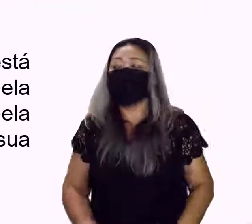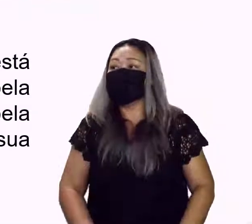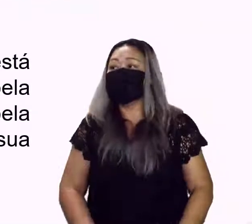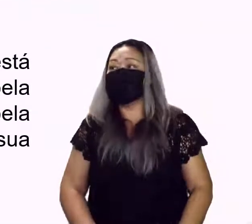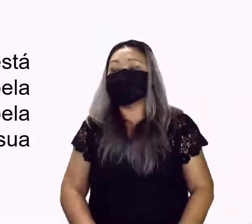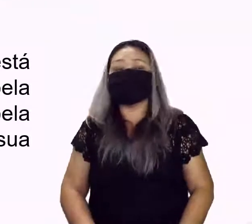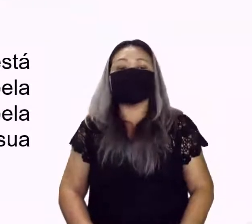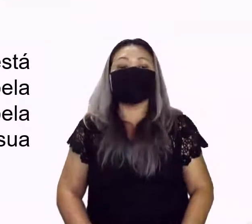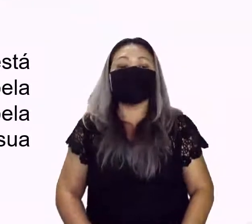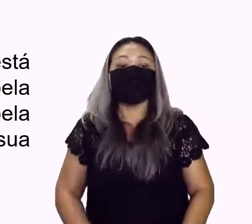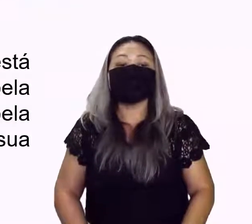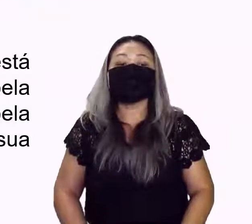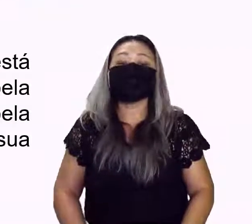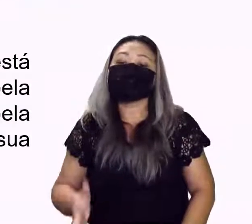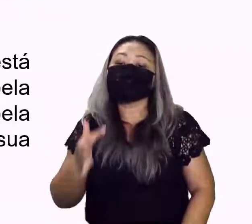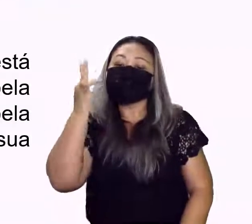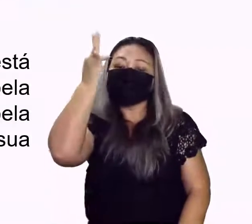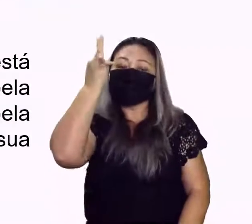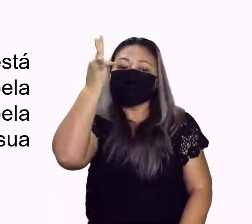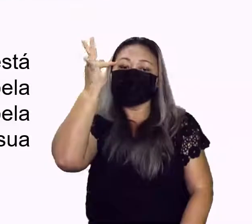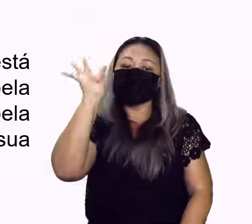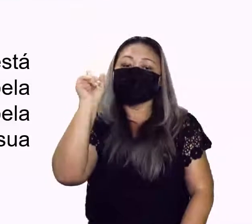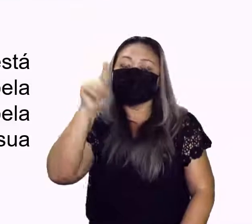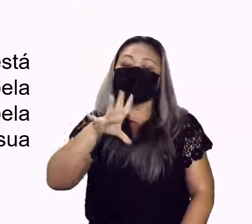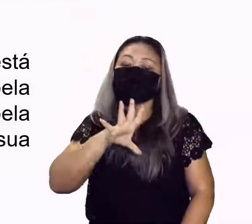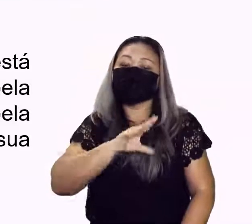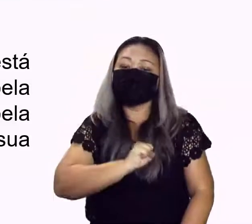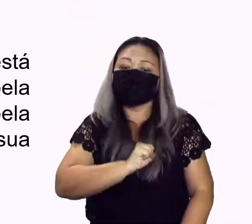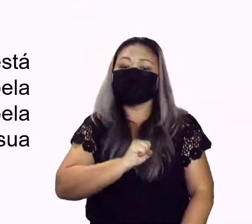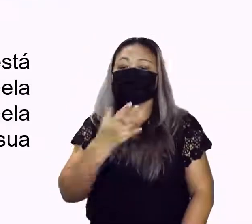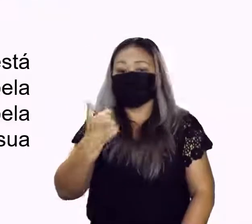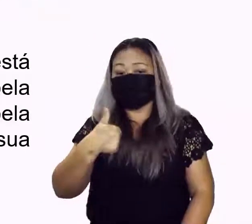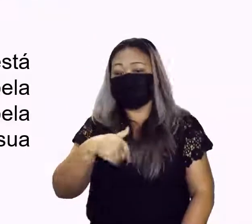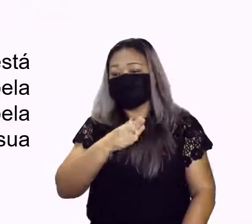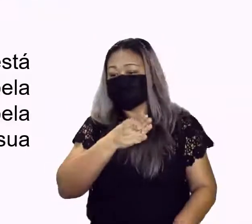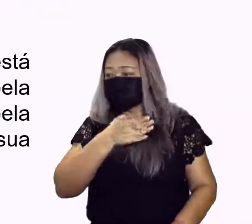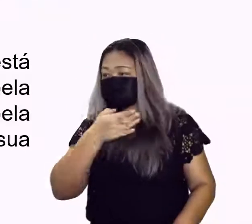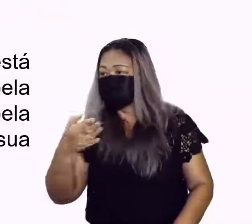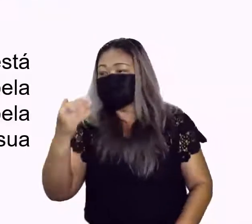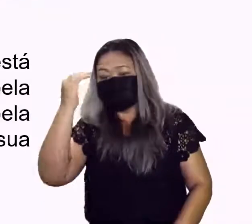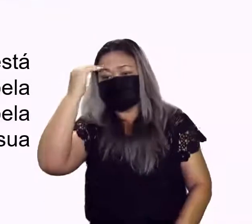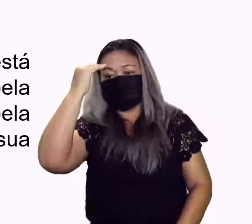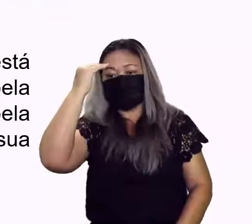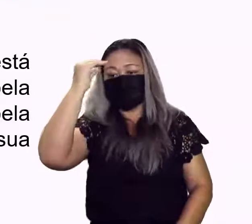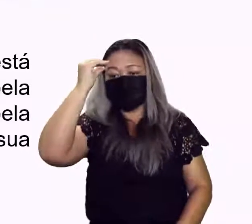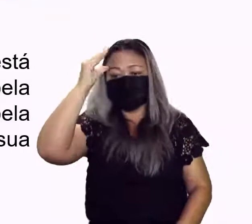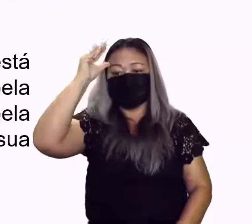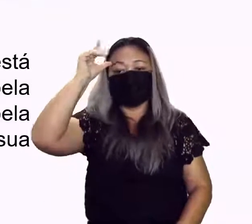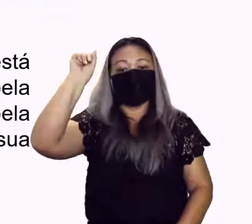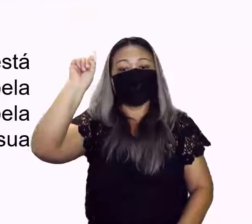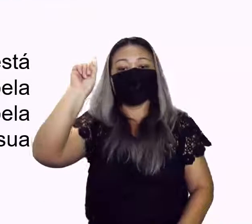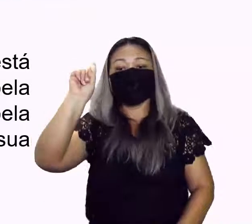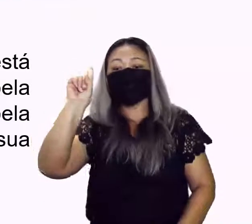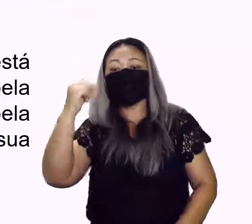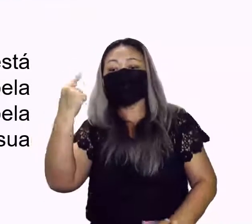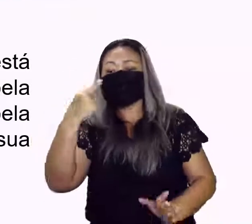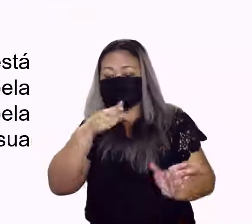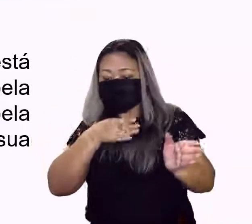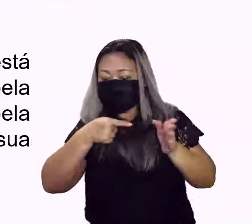A filosofia sendo o amor... A sabedoria está marcada pela consciência,